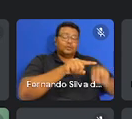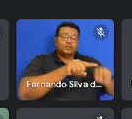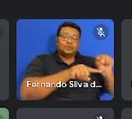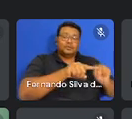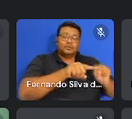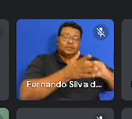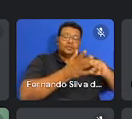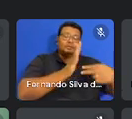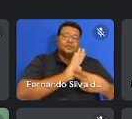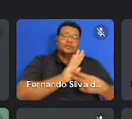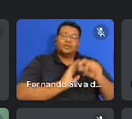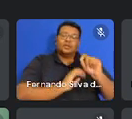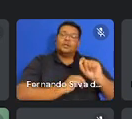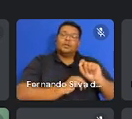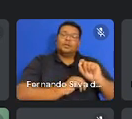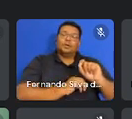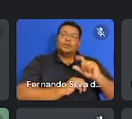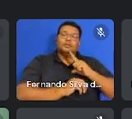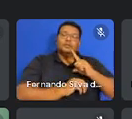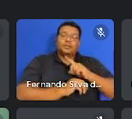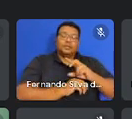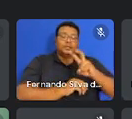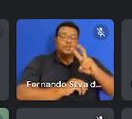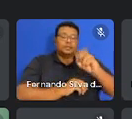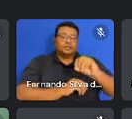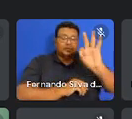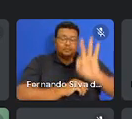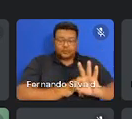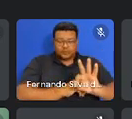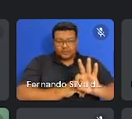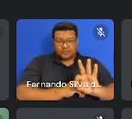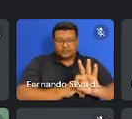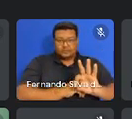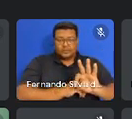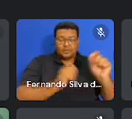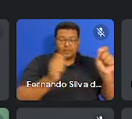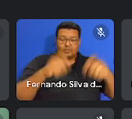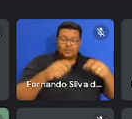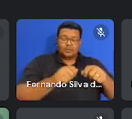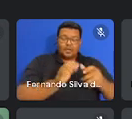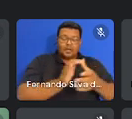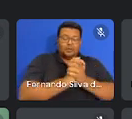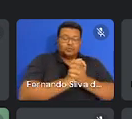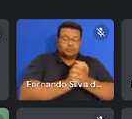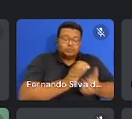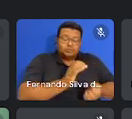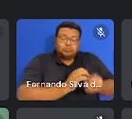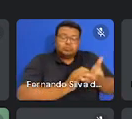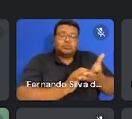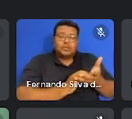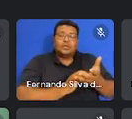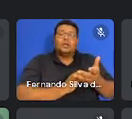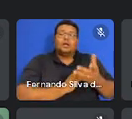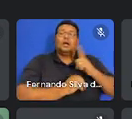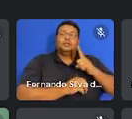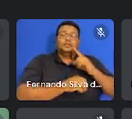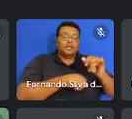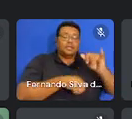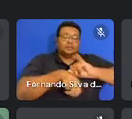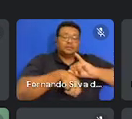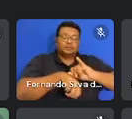significa? Significa que eu tenho 50% de chance de jogar um dado e cair um número par em cima.